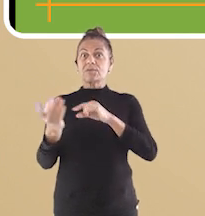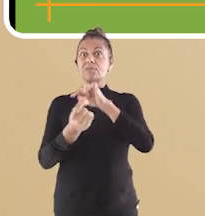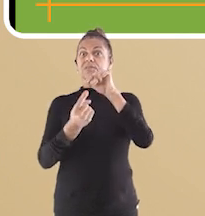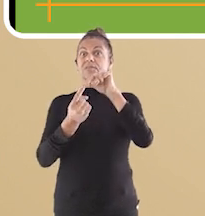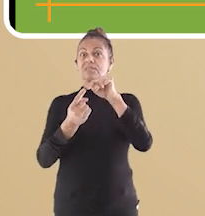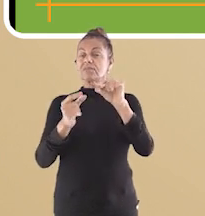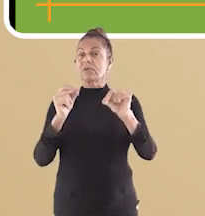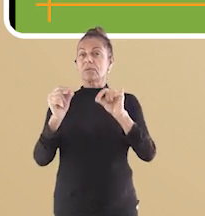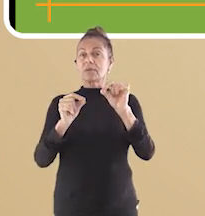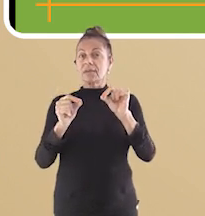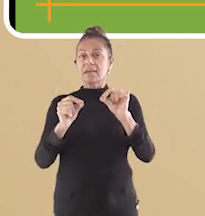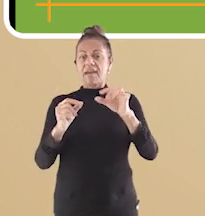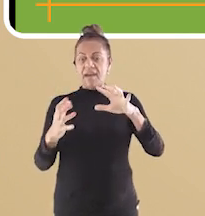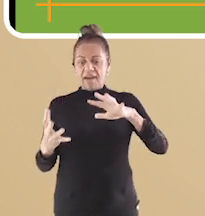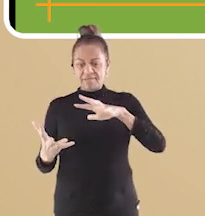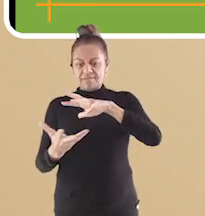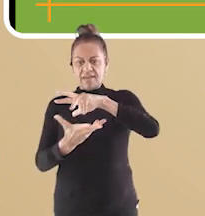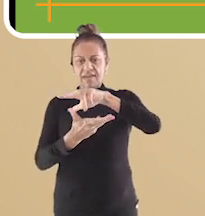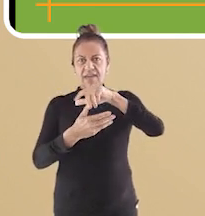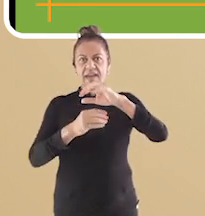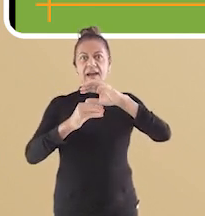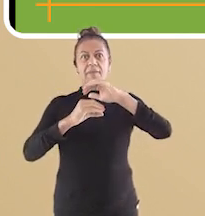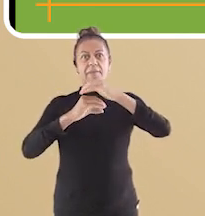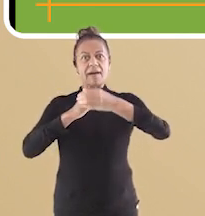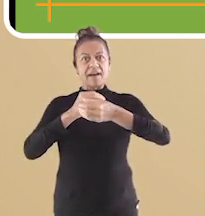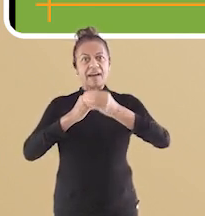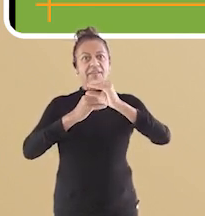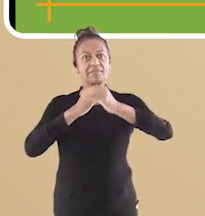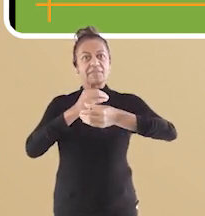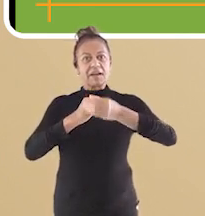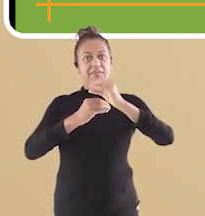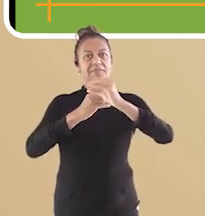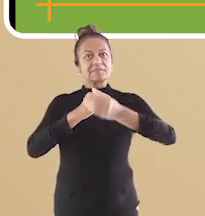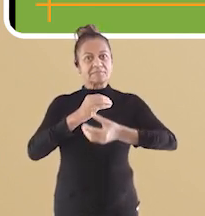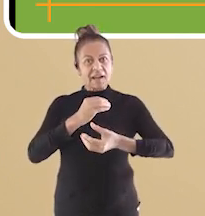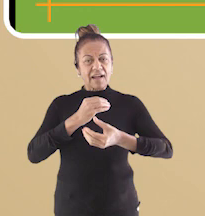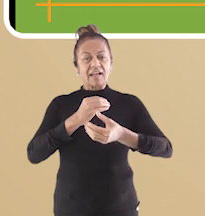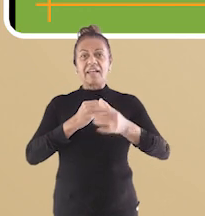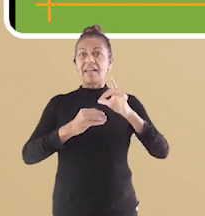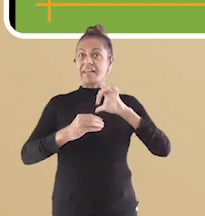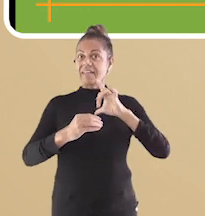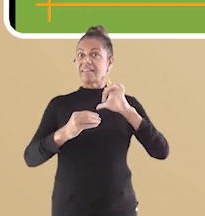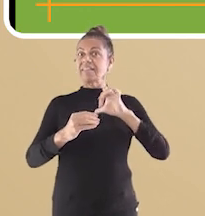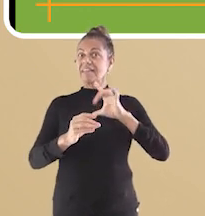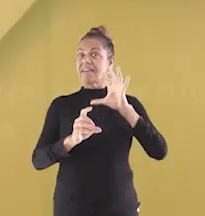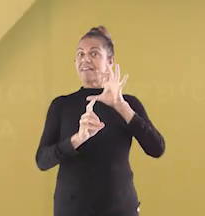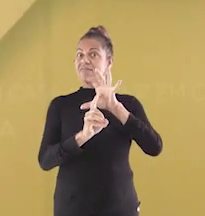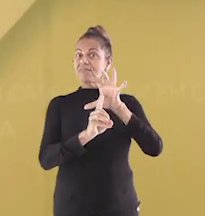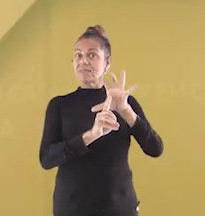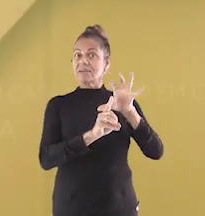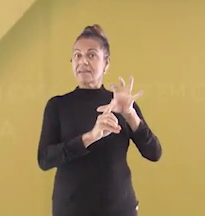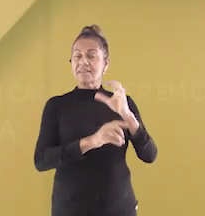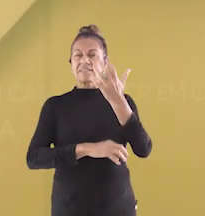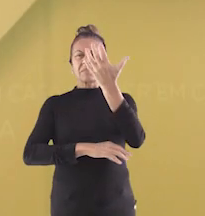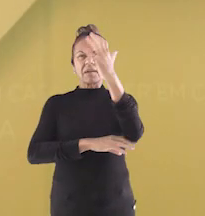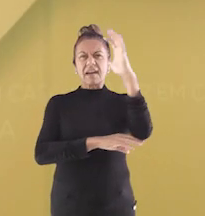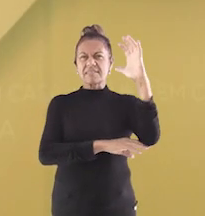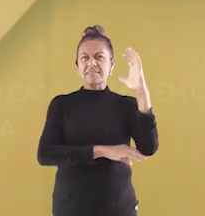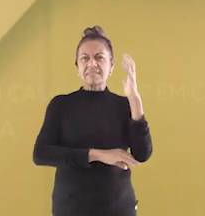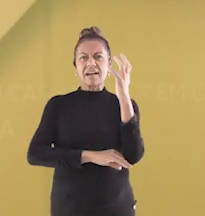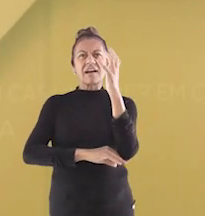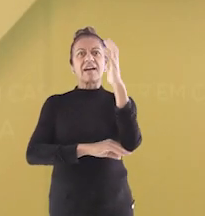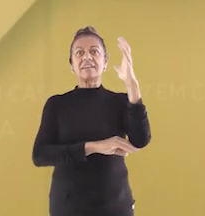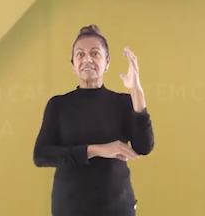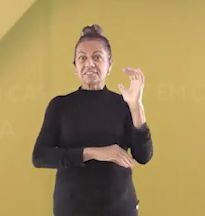da Terra que influenciam no nosso cotidiano, na paisagem e ainda formam vulcões. Em primeiro lugar, não